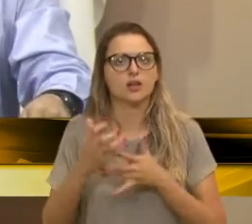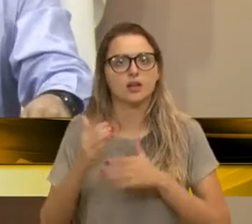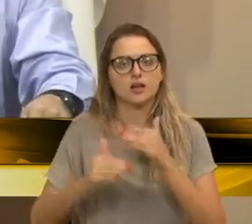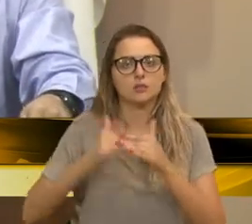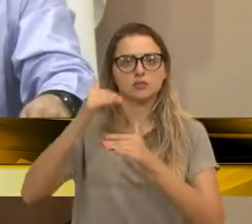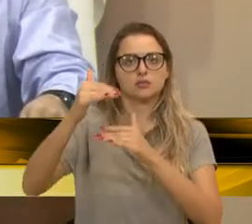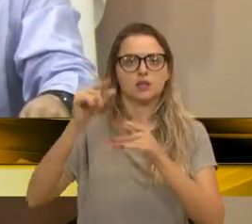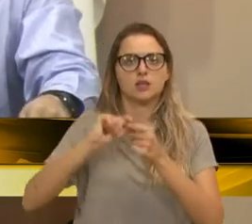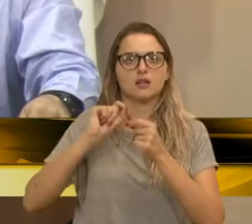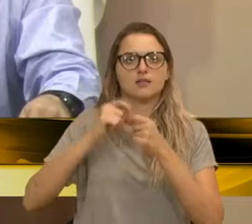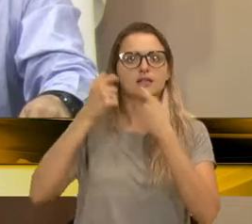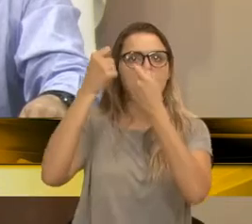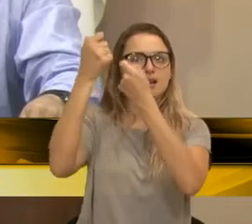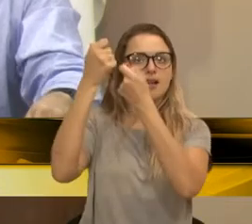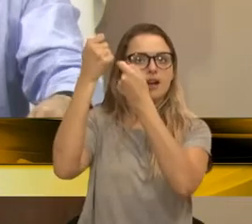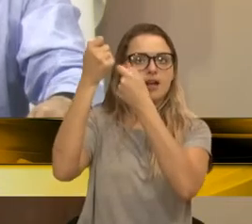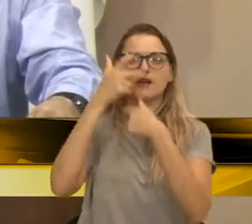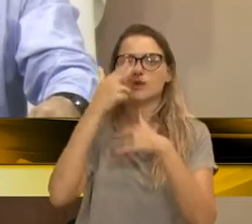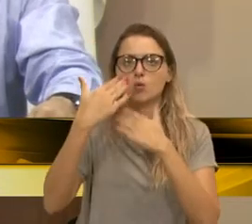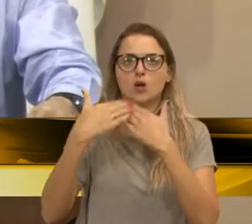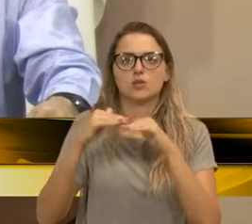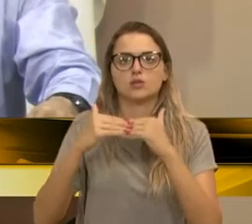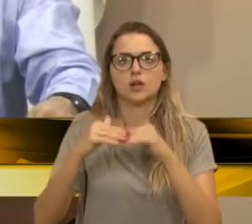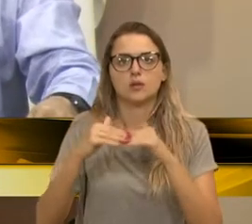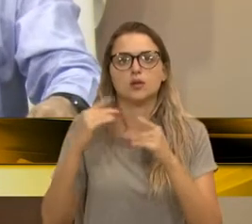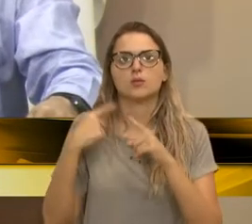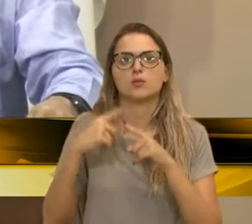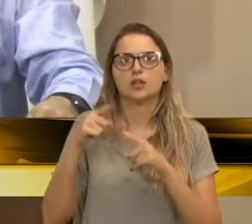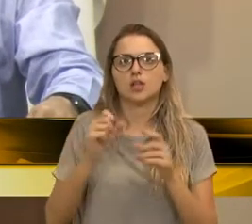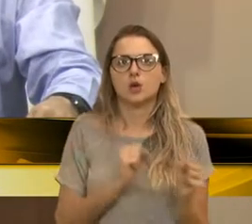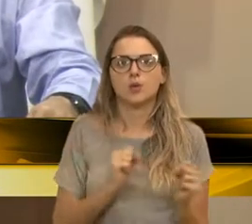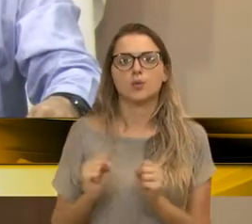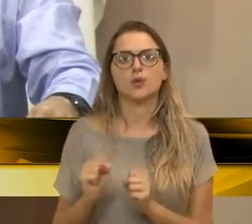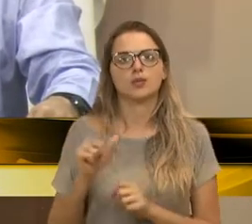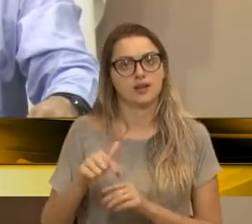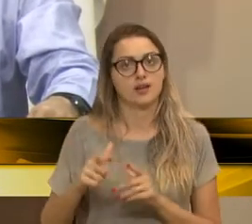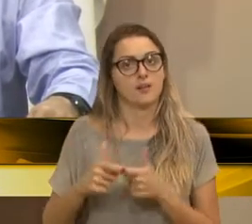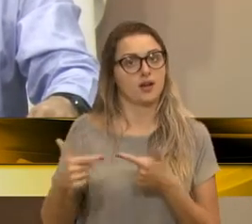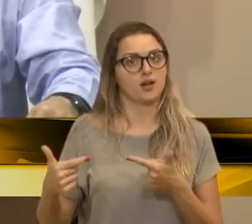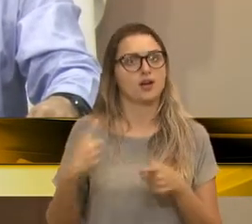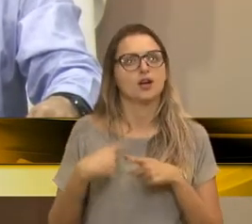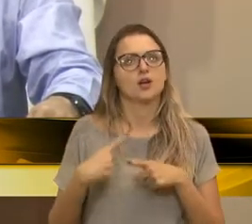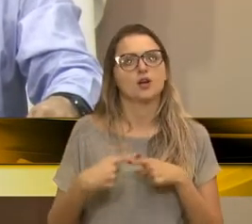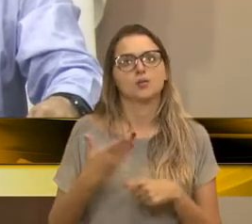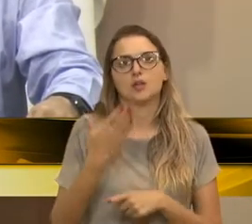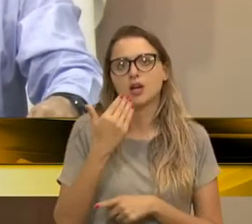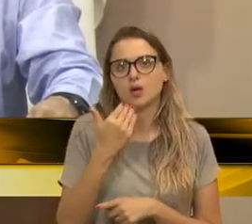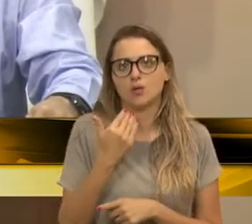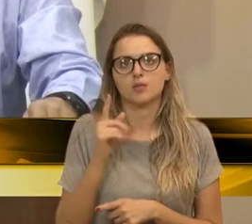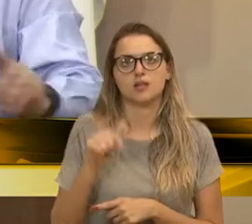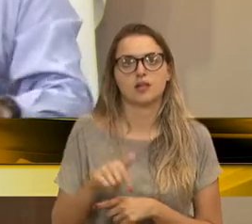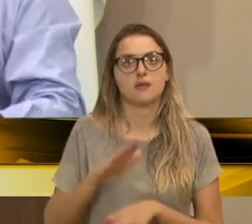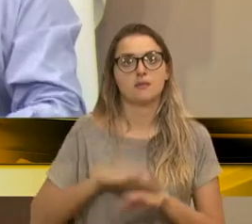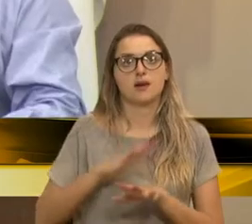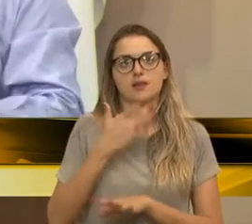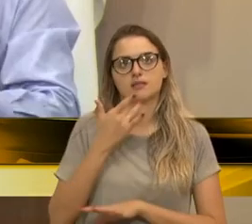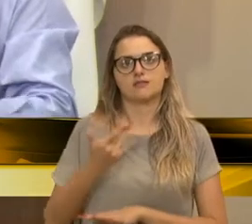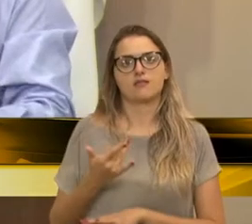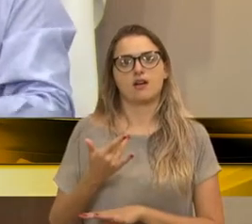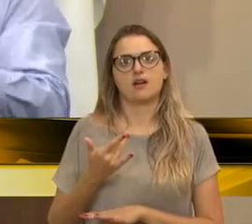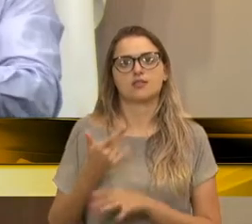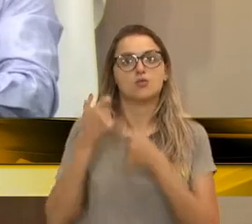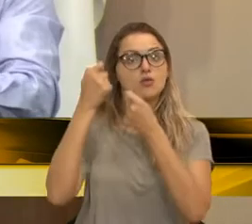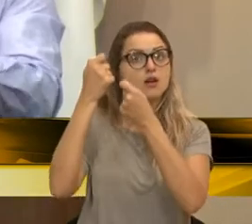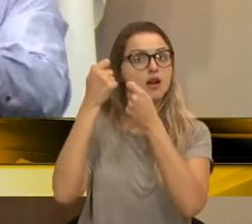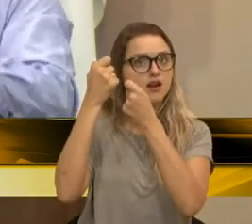fazer uma greve que nem aquela dos caminhoneiros, que a força é muito maior, porque o alimento é muito mais fácil fazer uma greve, mas nós não queremos isso, nós